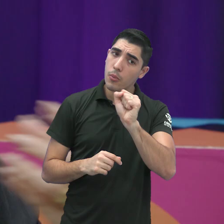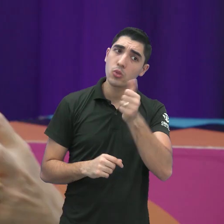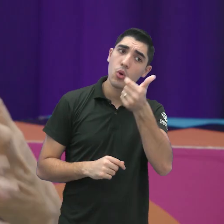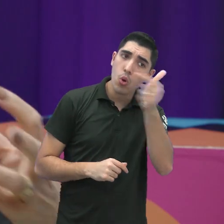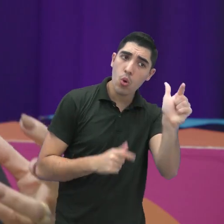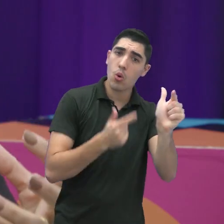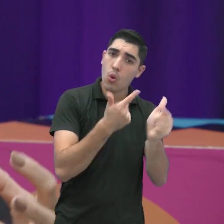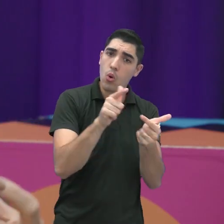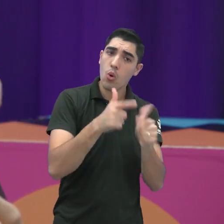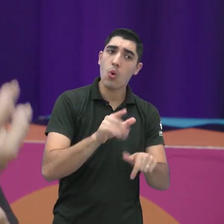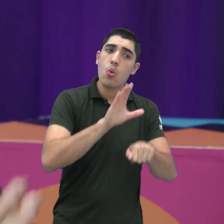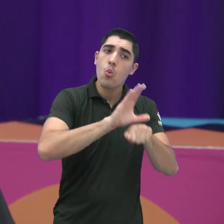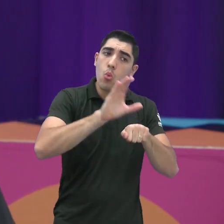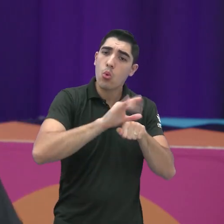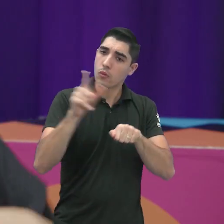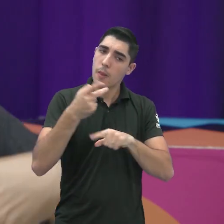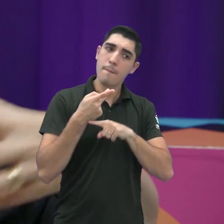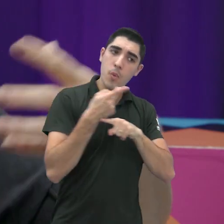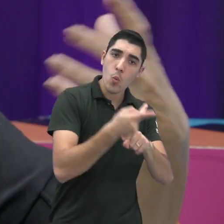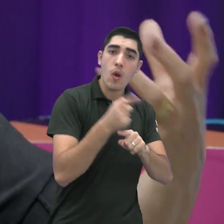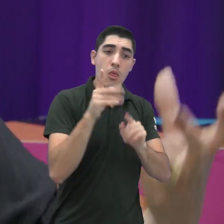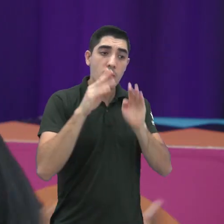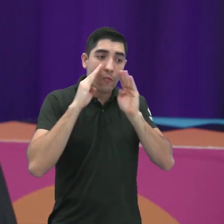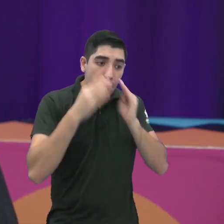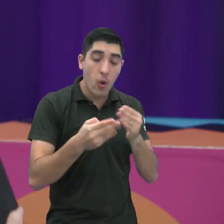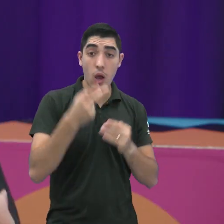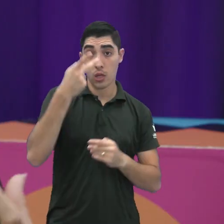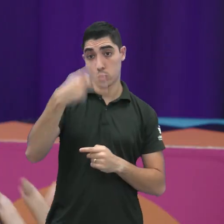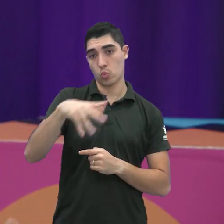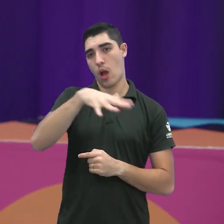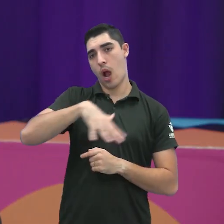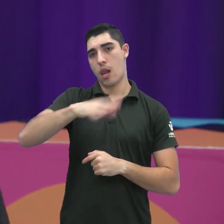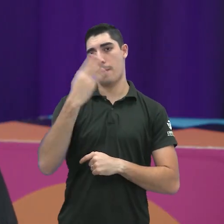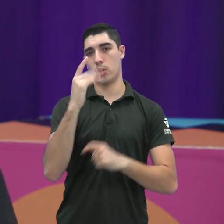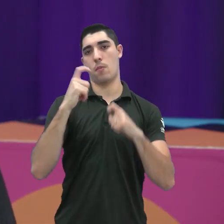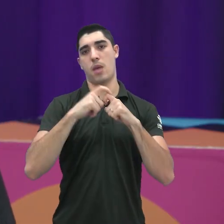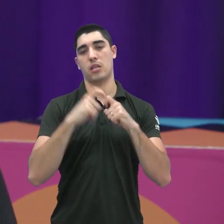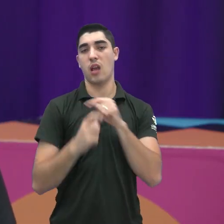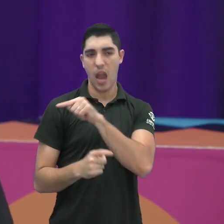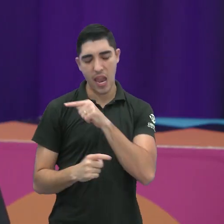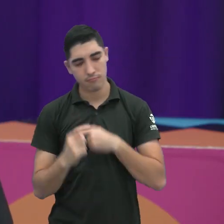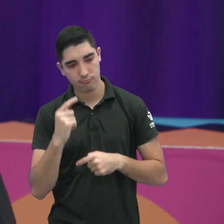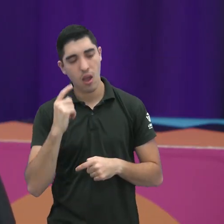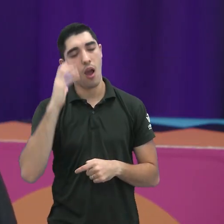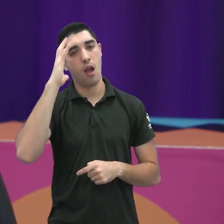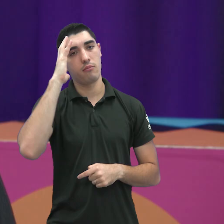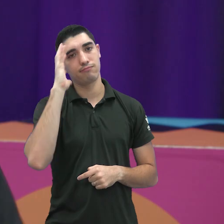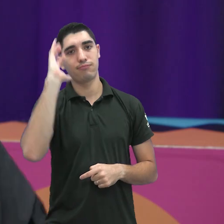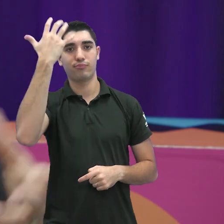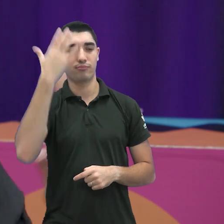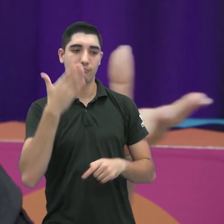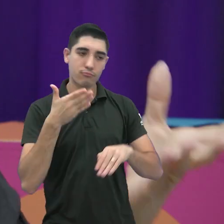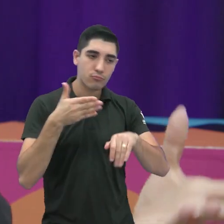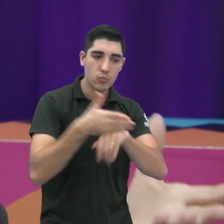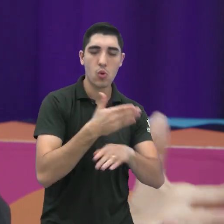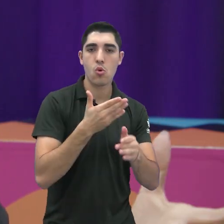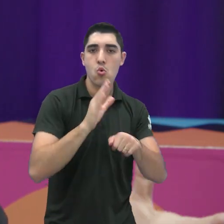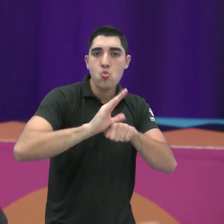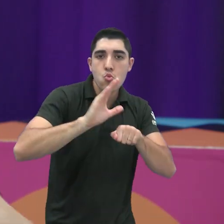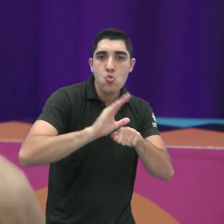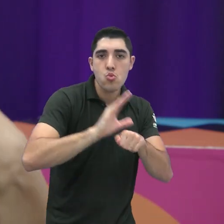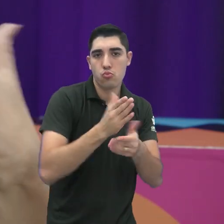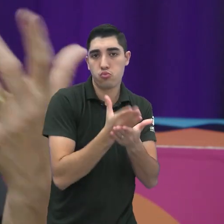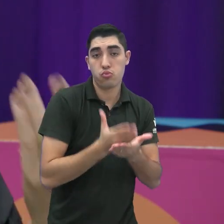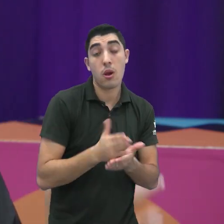para você já ir se aprofundando dentro da sua área. E foi isso que aconteceu, né? Mas, como foi falado